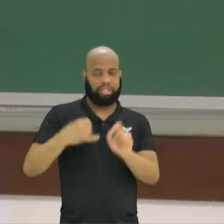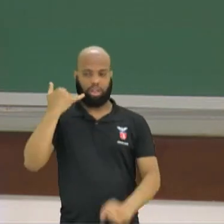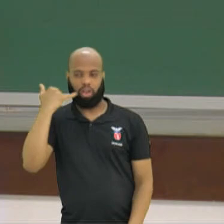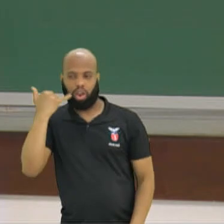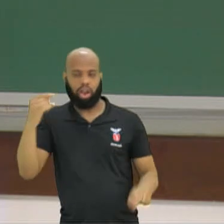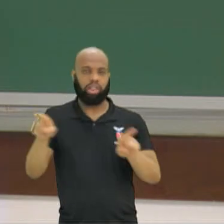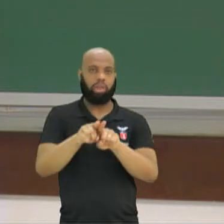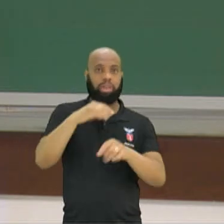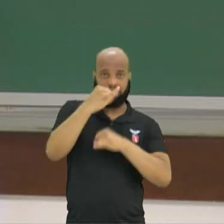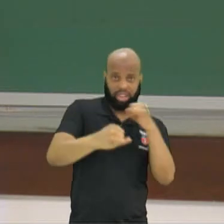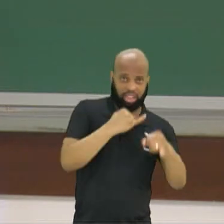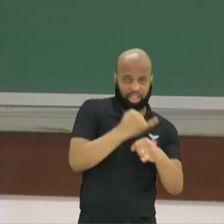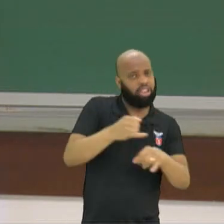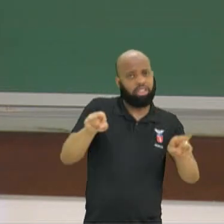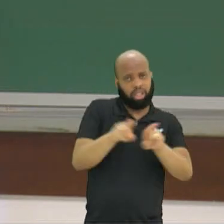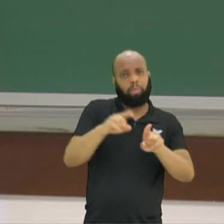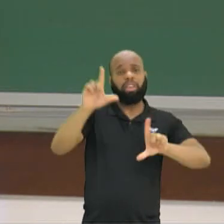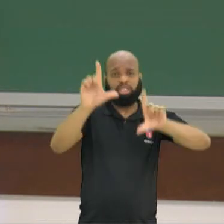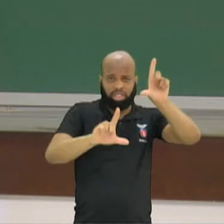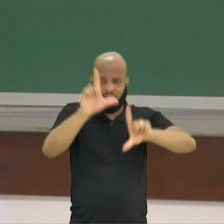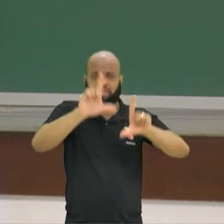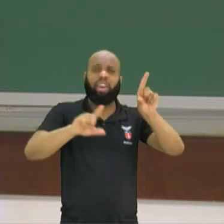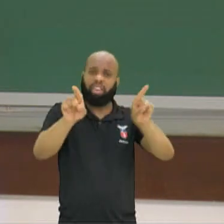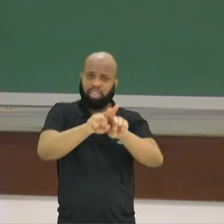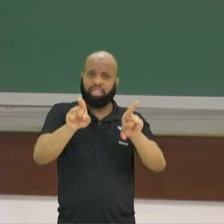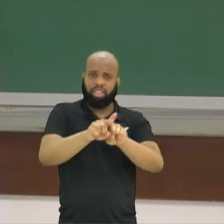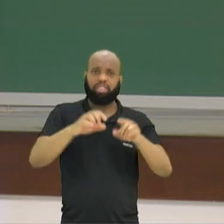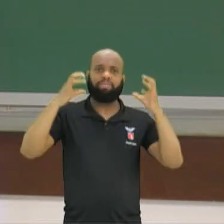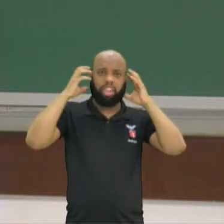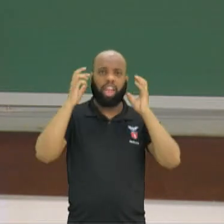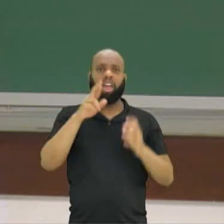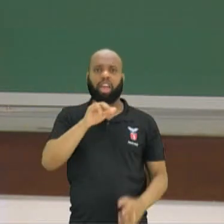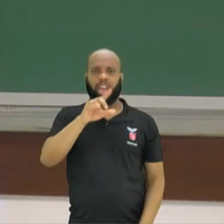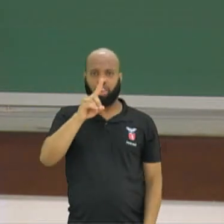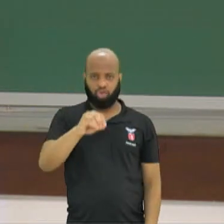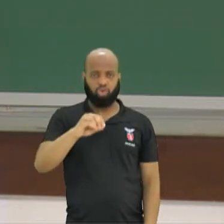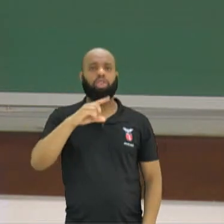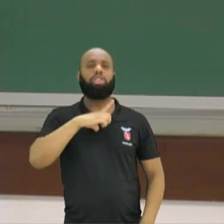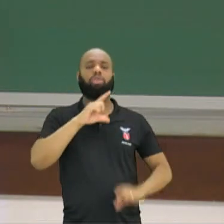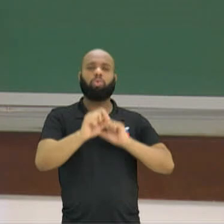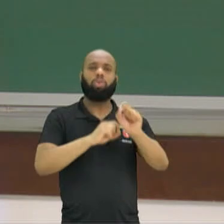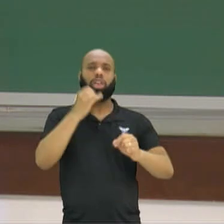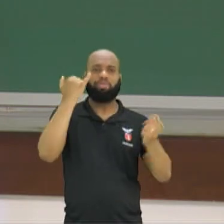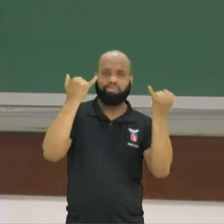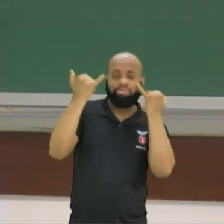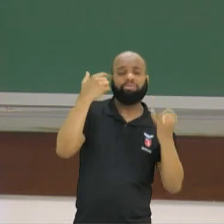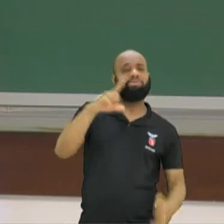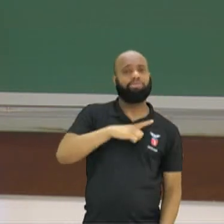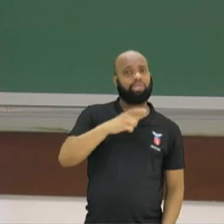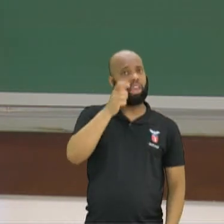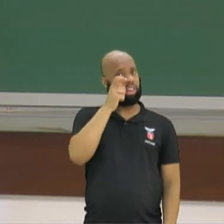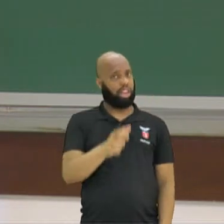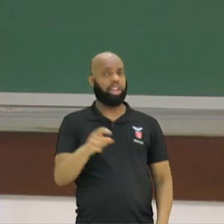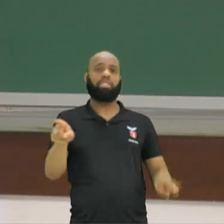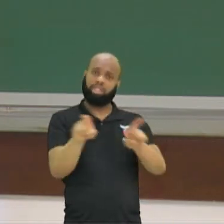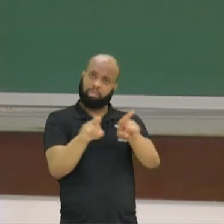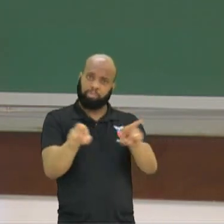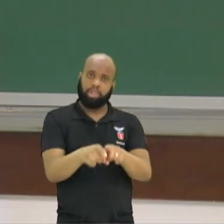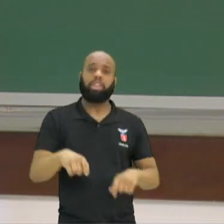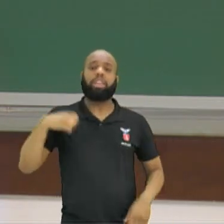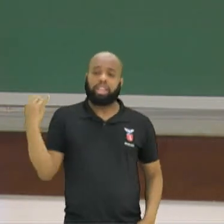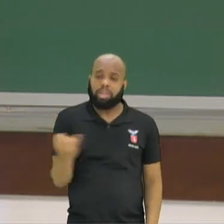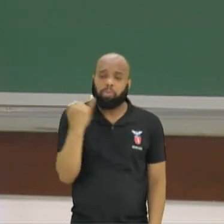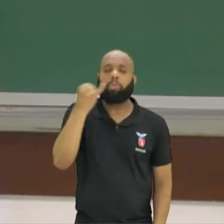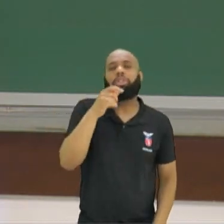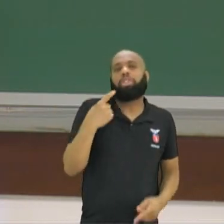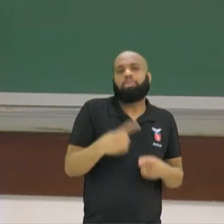celular, ou com a internet, ou até mesmo na TV, no rádio, vocês têm programas de informação que são interessantes. Né? É importante